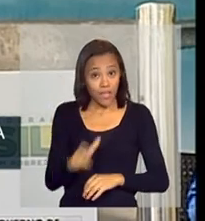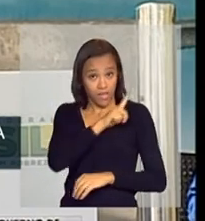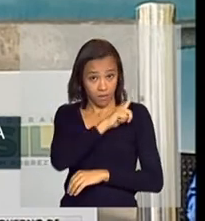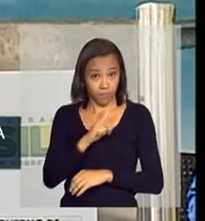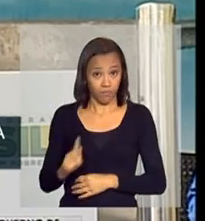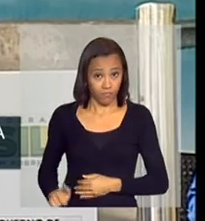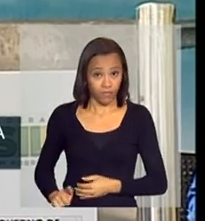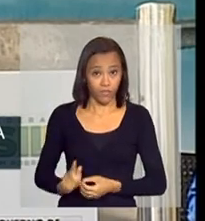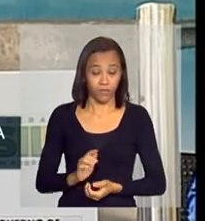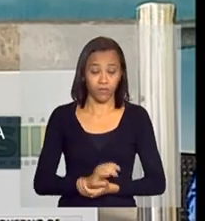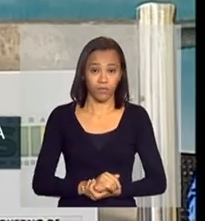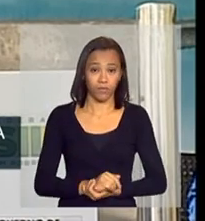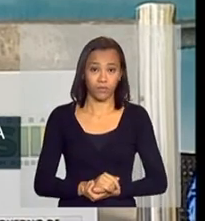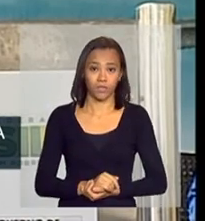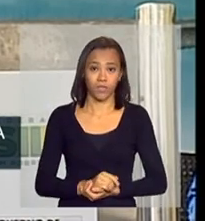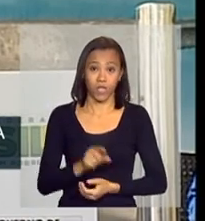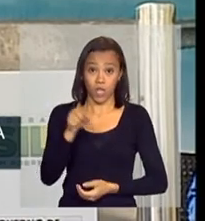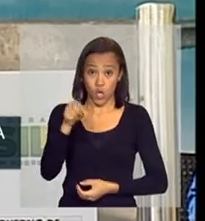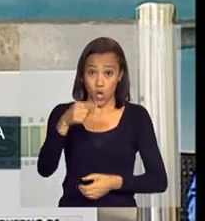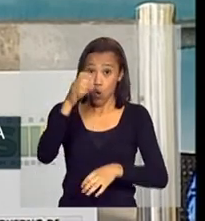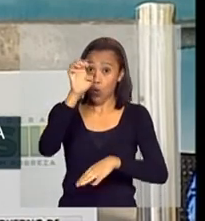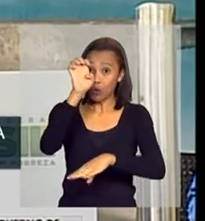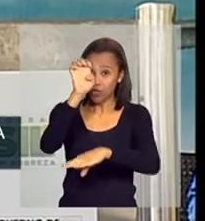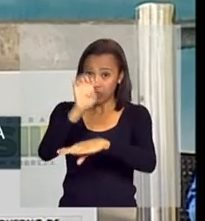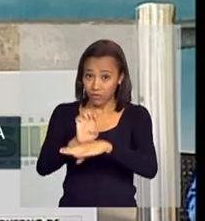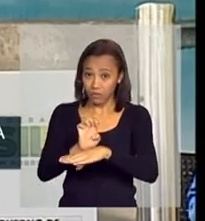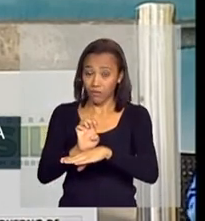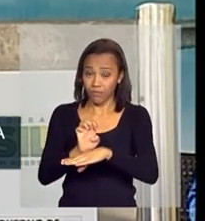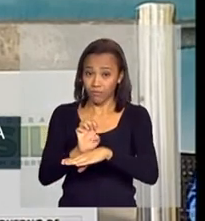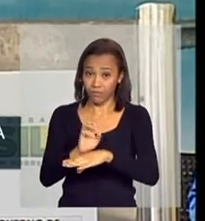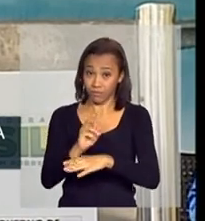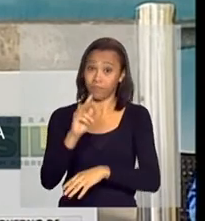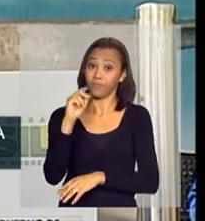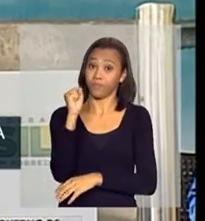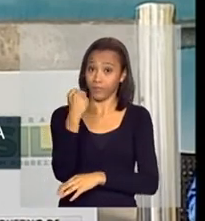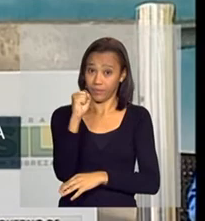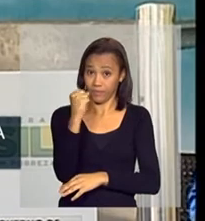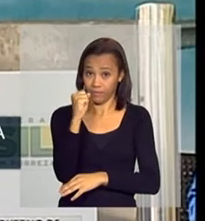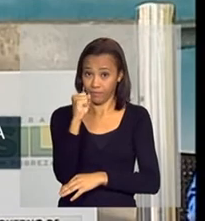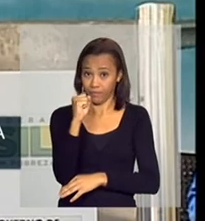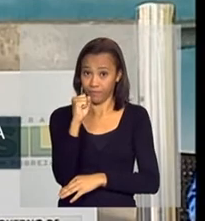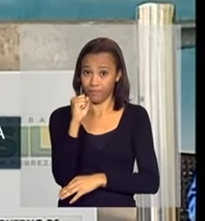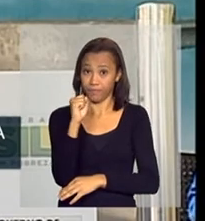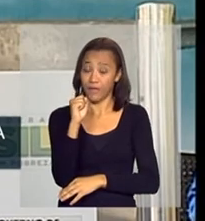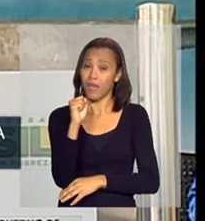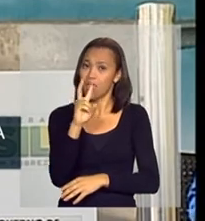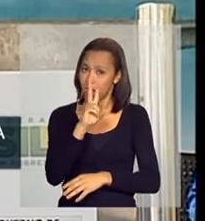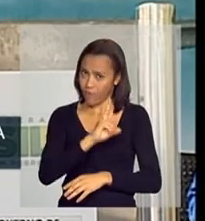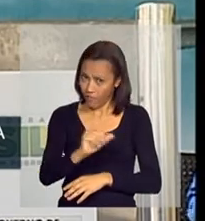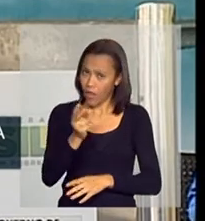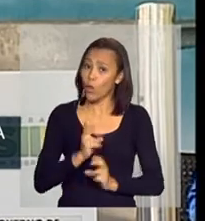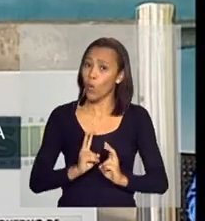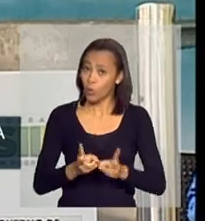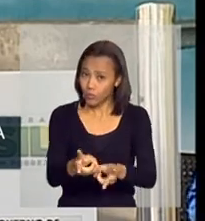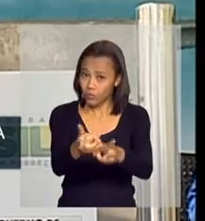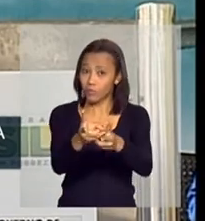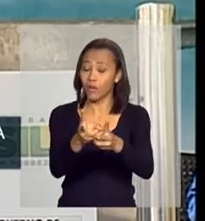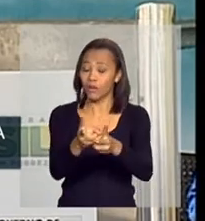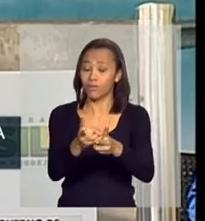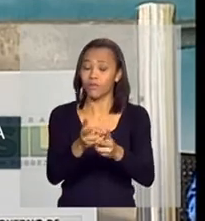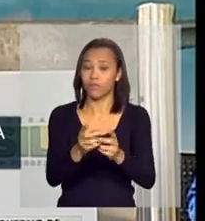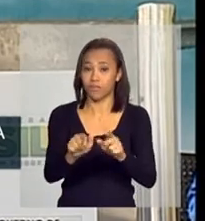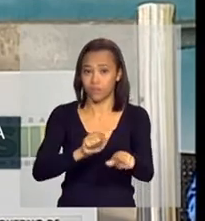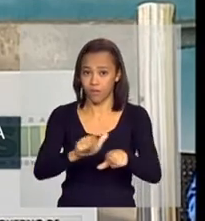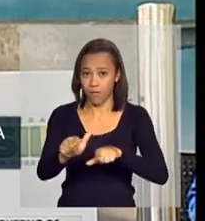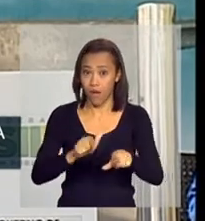ligou o Estado de Sergipe. Ele acabou de dizer que ele vai completar essa ligação.